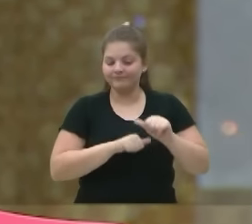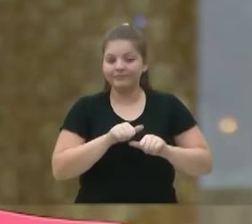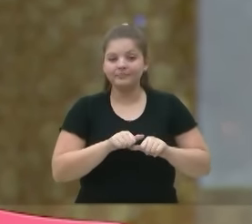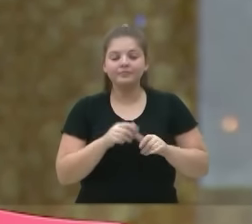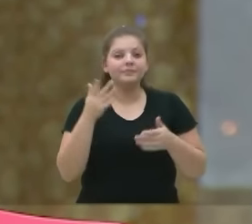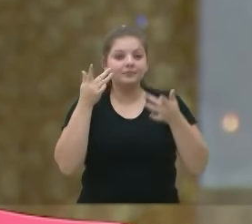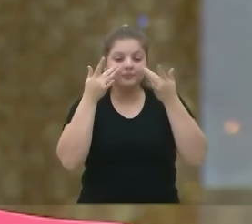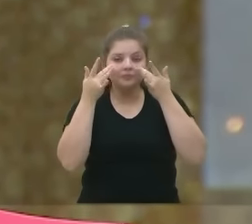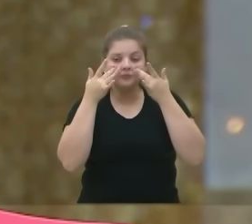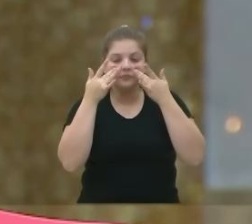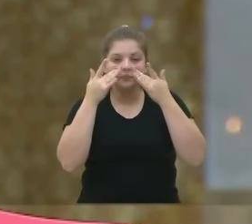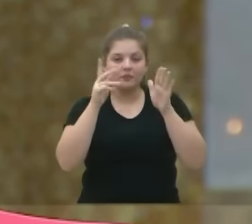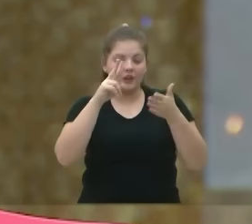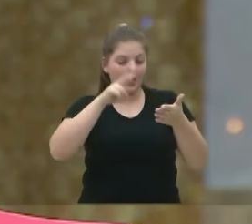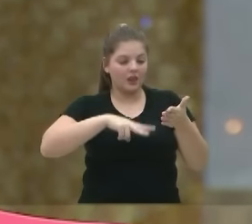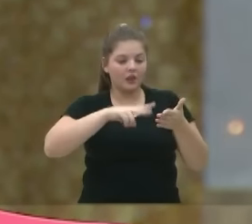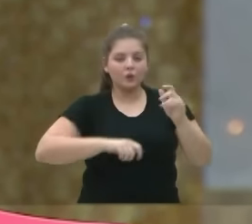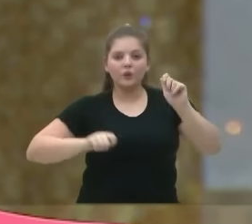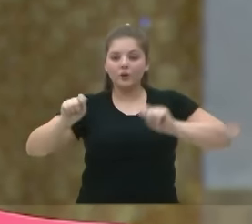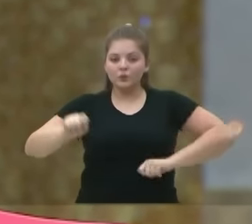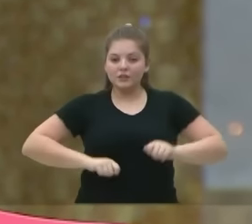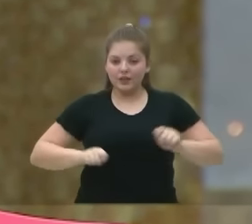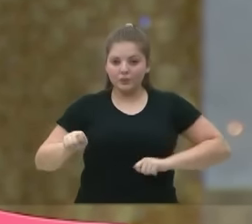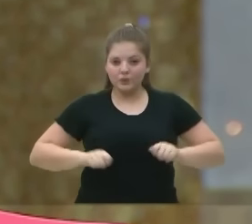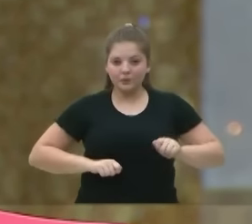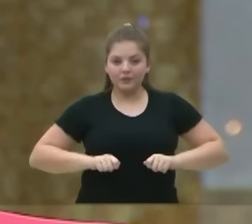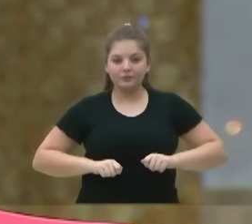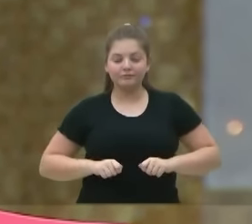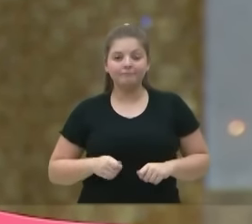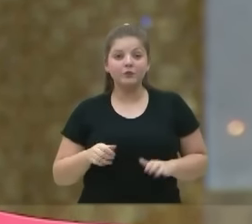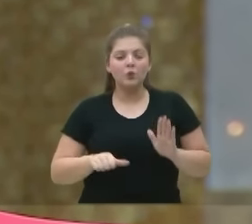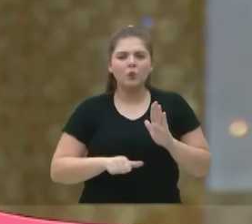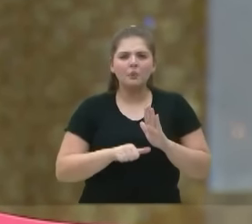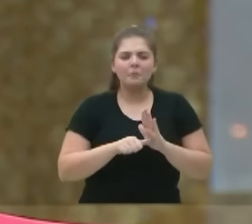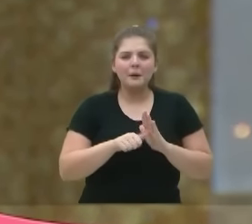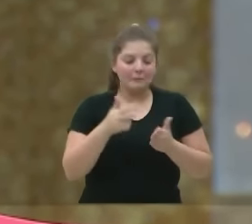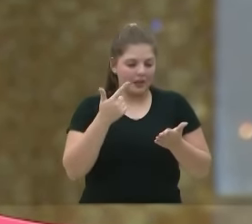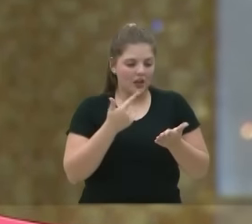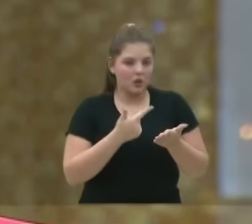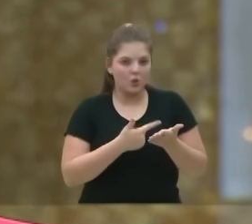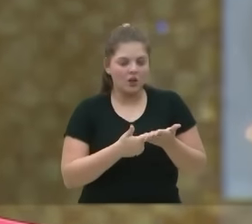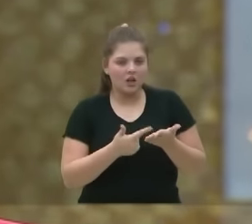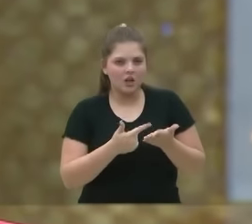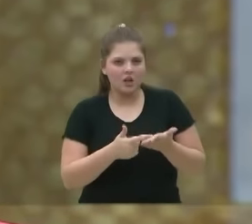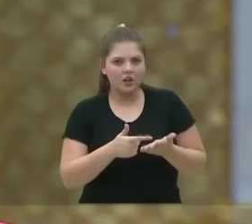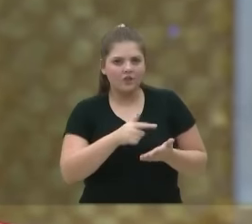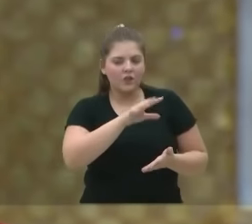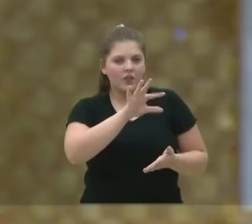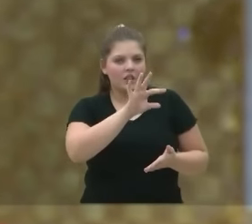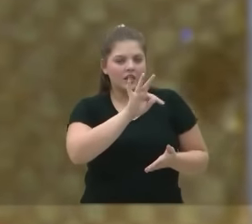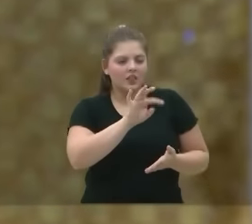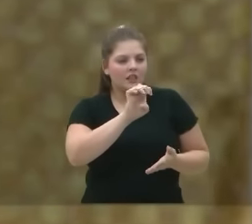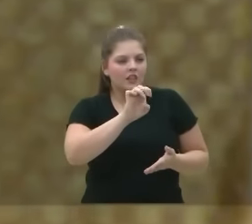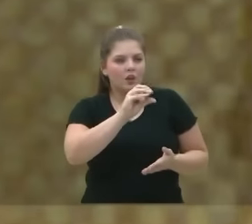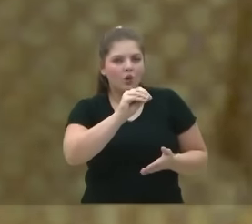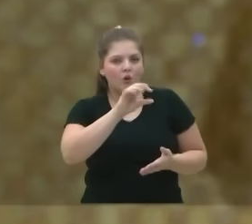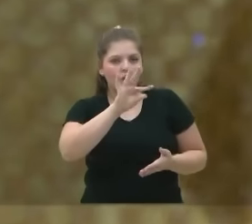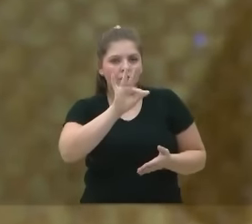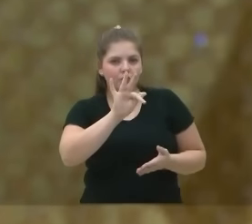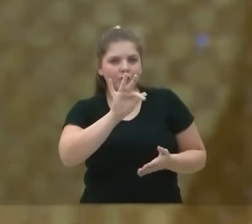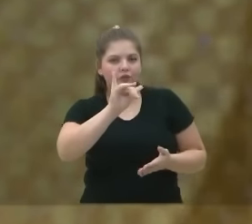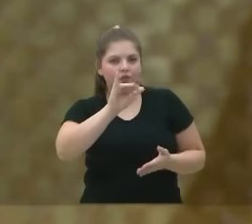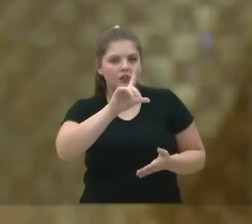Leitura dos Atos dos Apóstolos. No meu primeiro livro, ó Teófilo, já tratei de tudo o